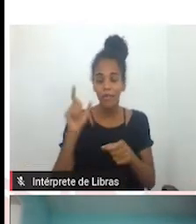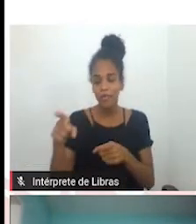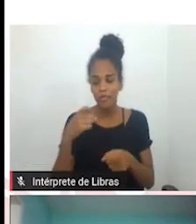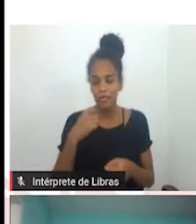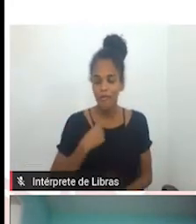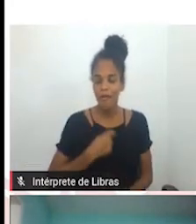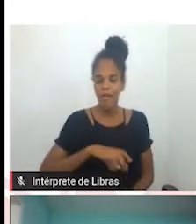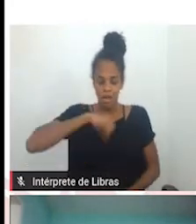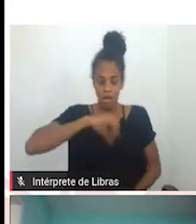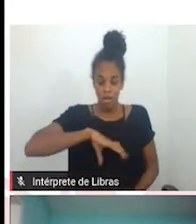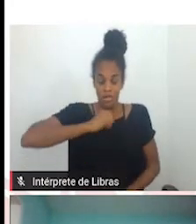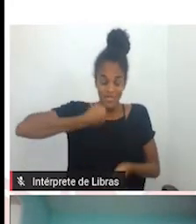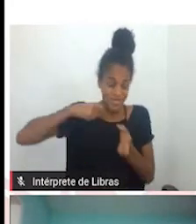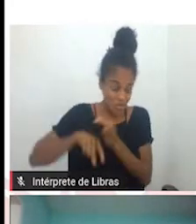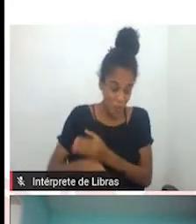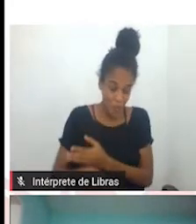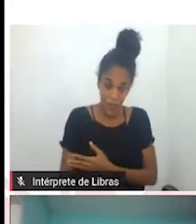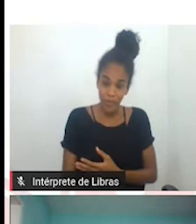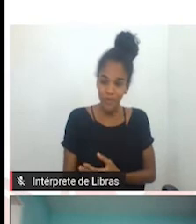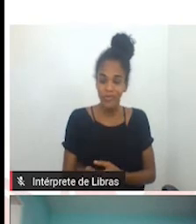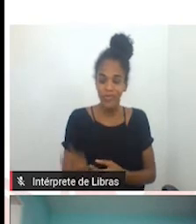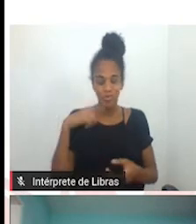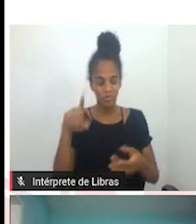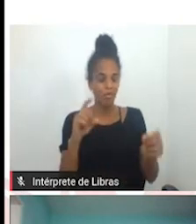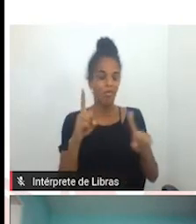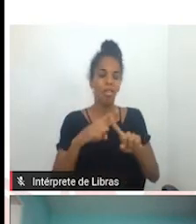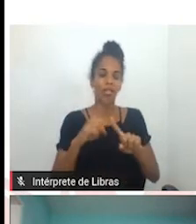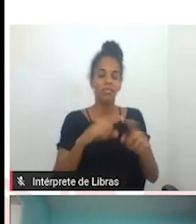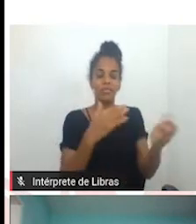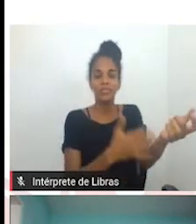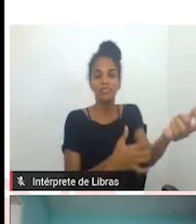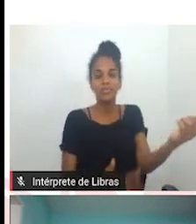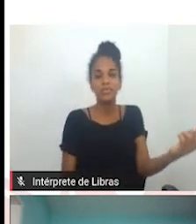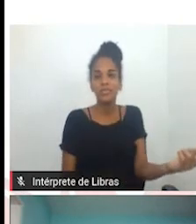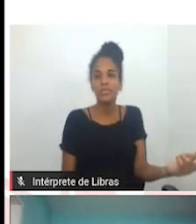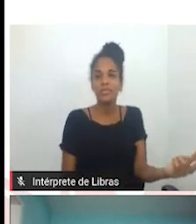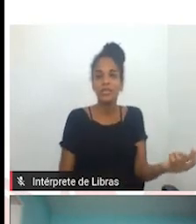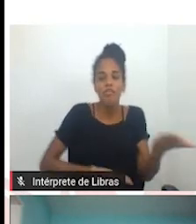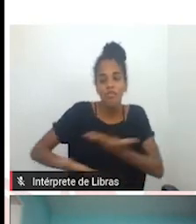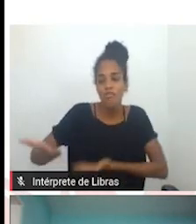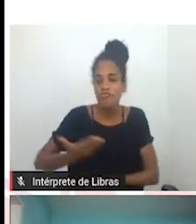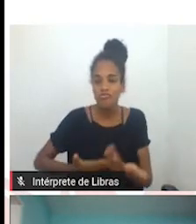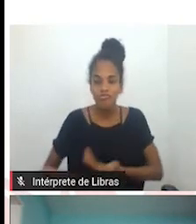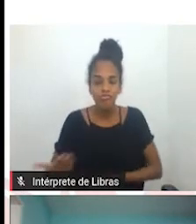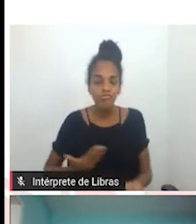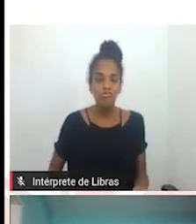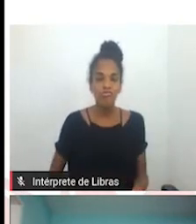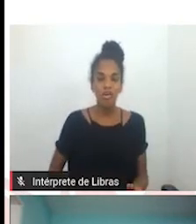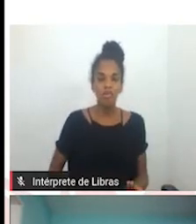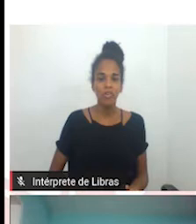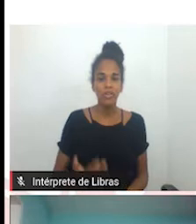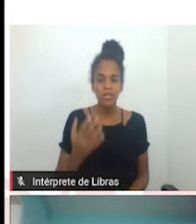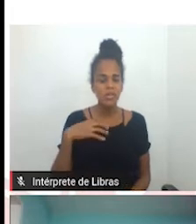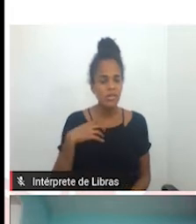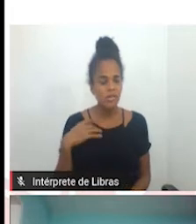para ver se batia com os estudos, e na prática, realmente, pacientes jovens saudáveis A positivo, eu peguei alguns graves, né?